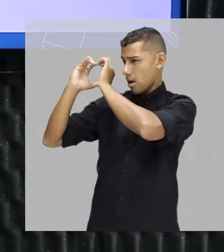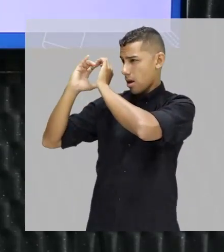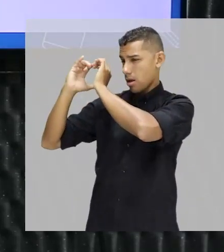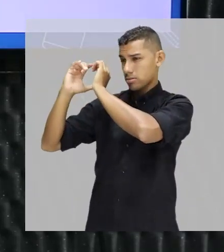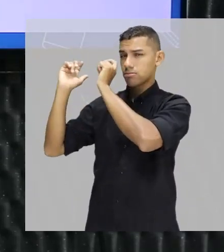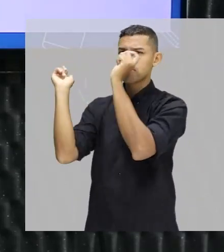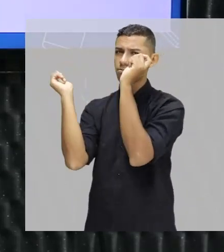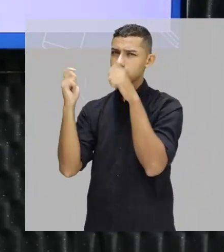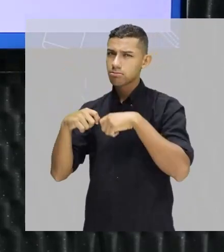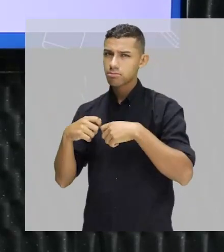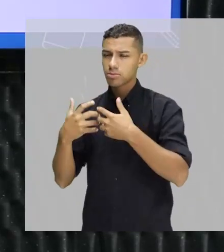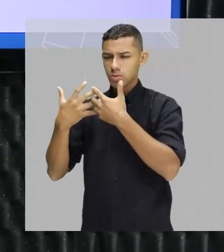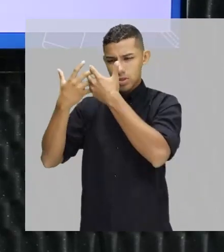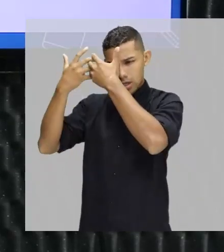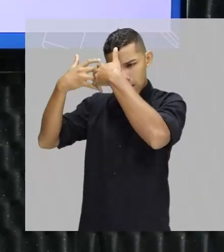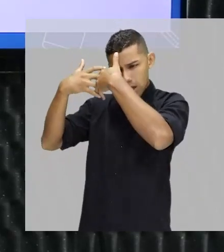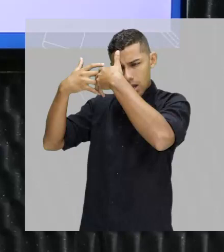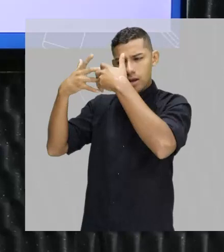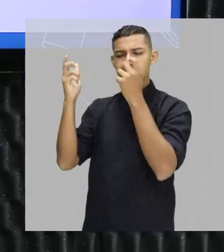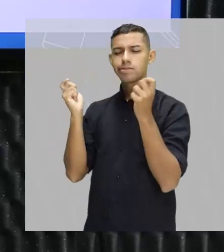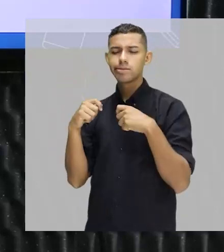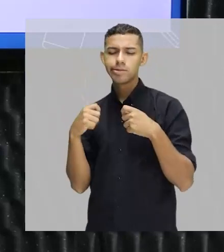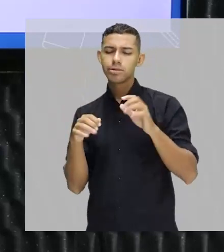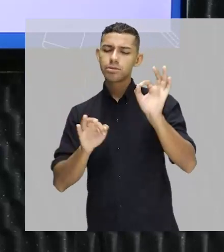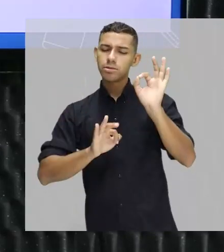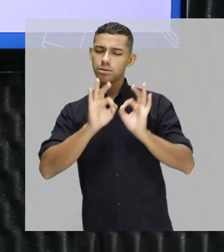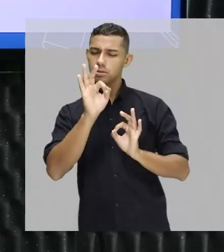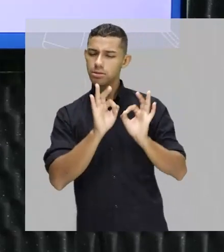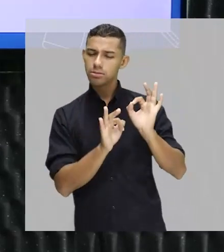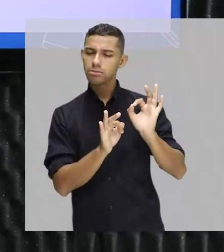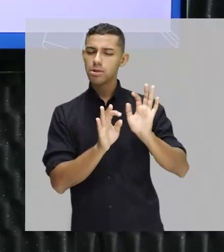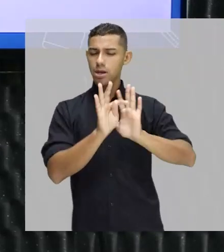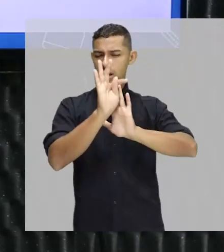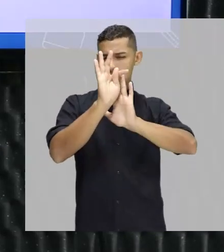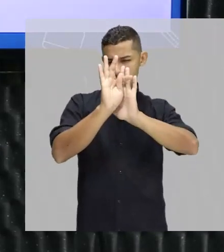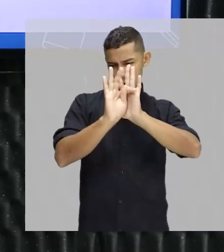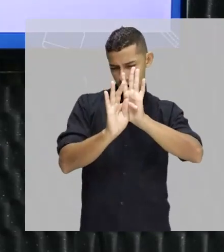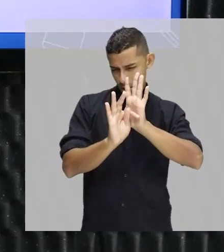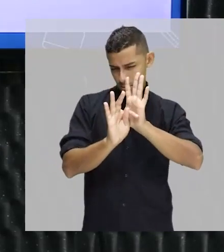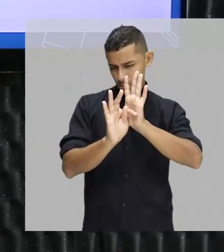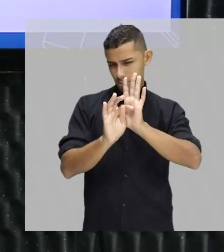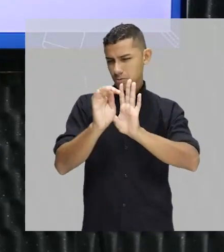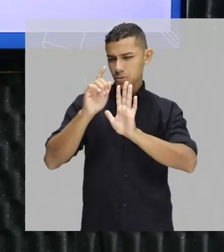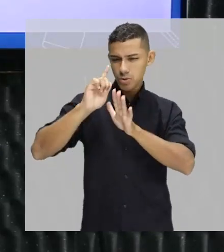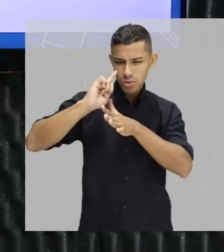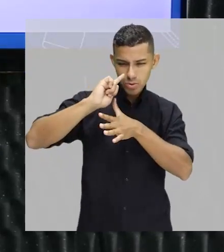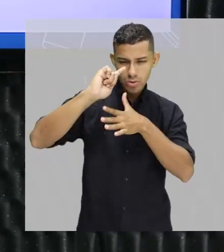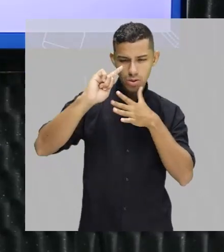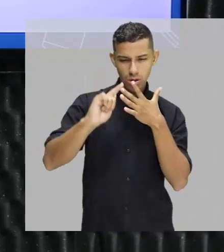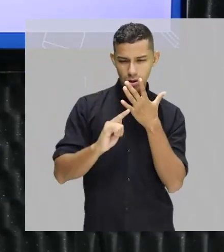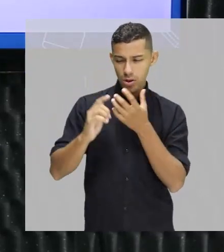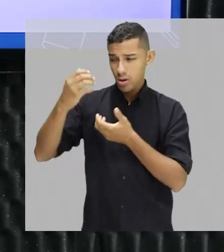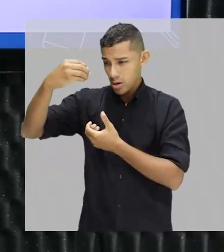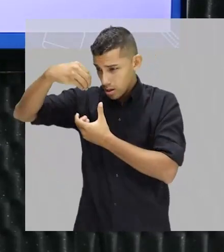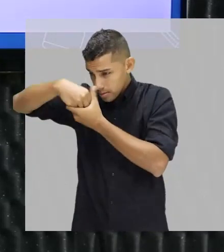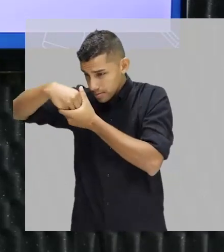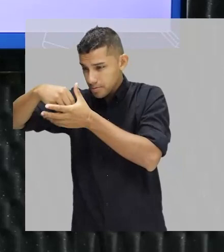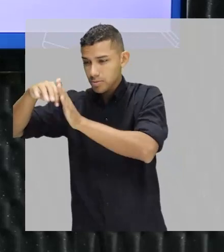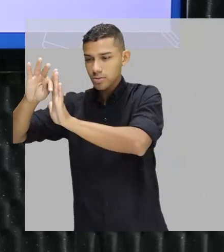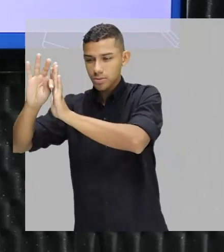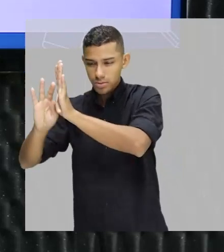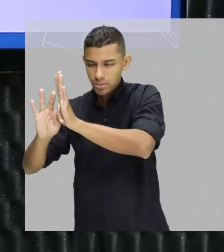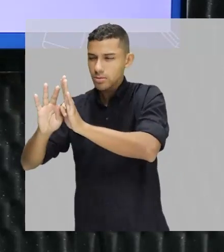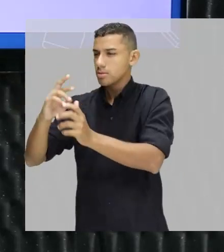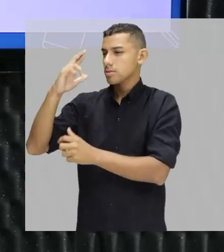fica comprometida. Então, é necessário que façamos essas analogias, essas comparações, essa